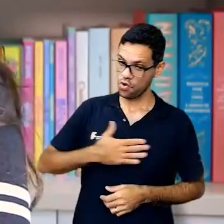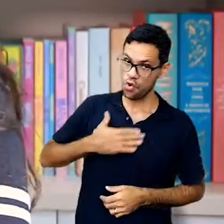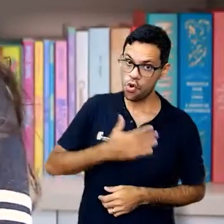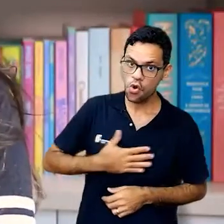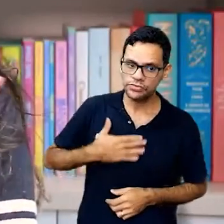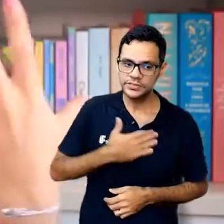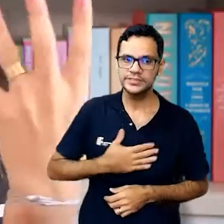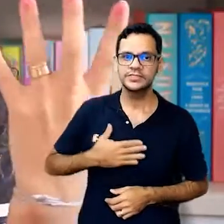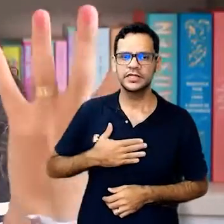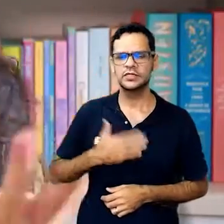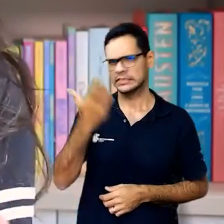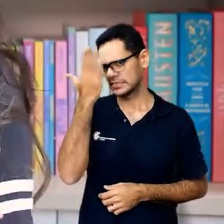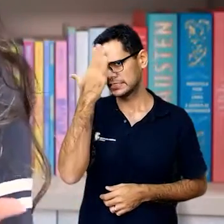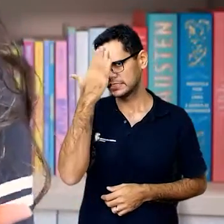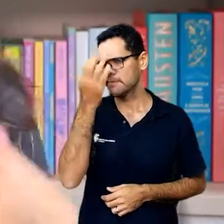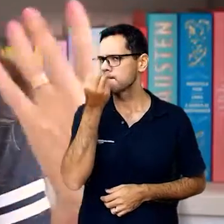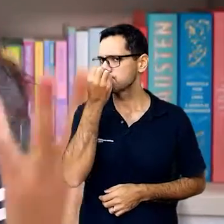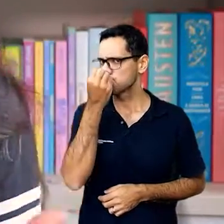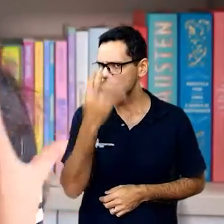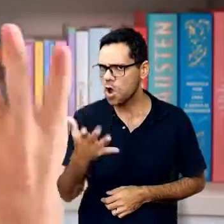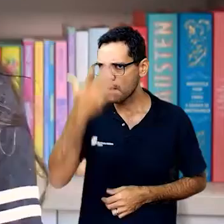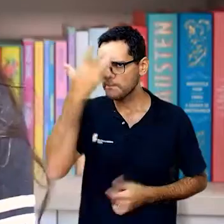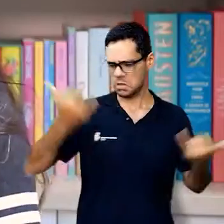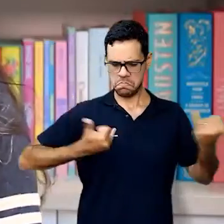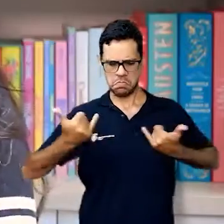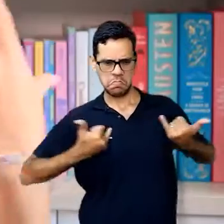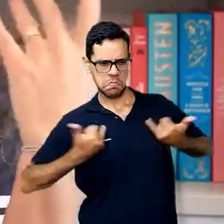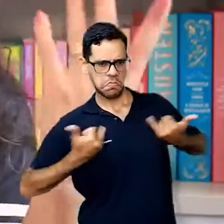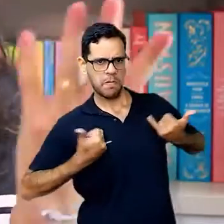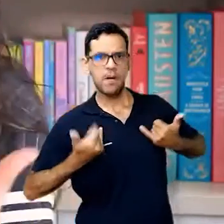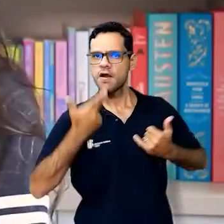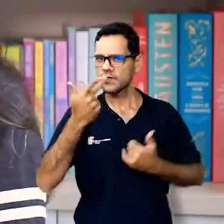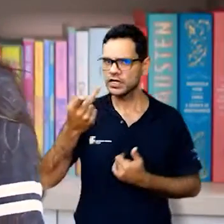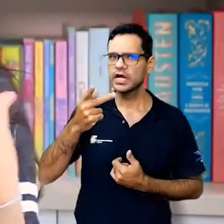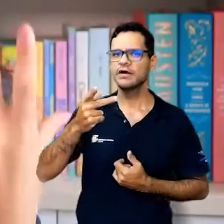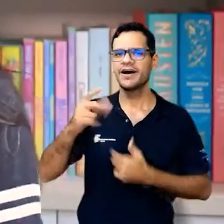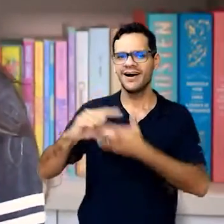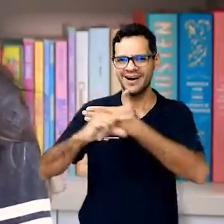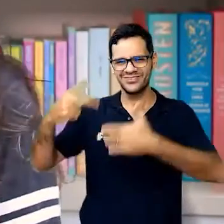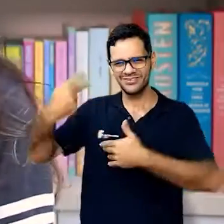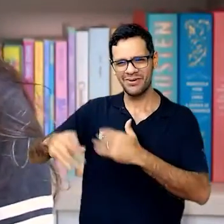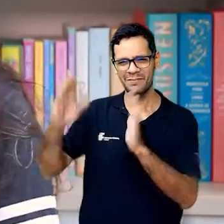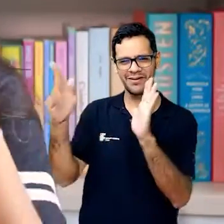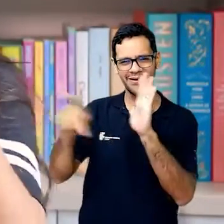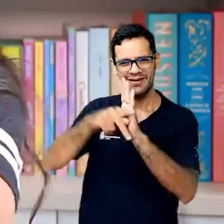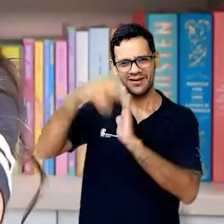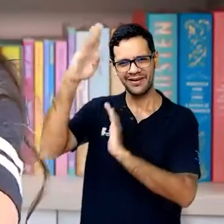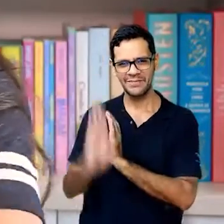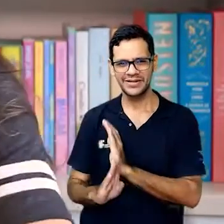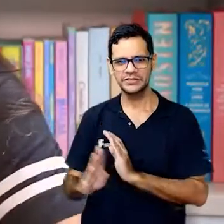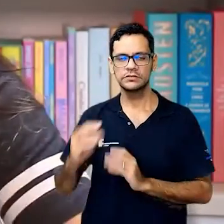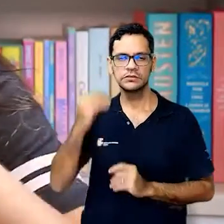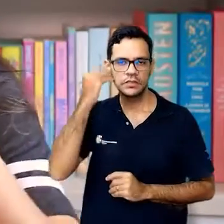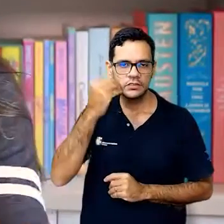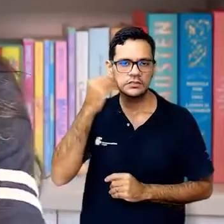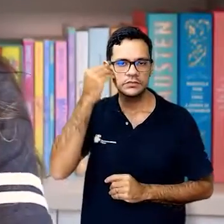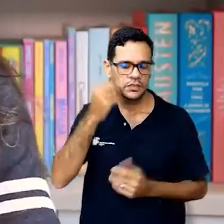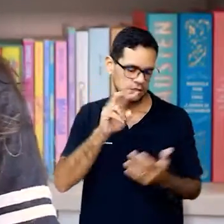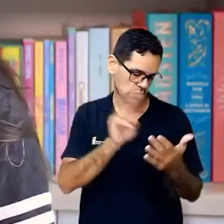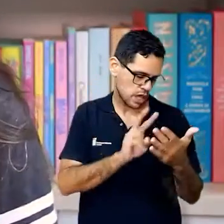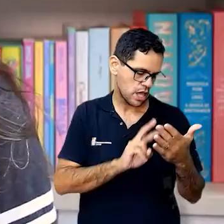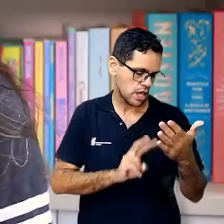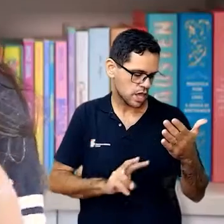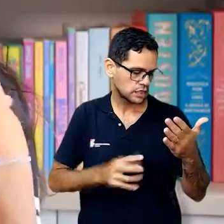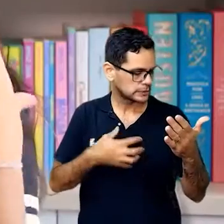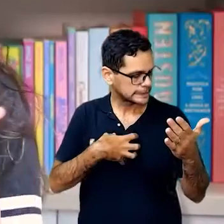autor que me conquistou e que eu não esperava tanto, assim. Eu já sabia que era muito bom pelo que as pessoas falavam, né, me indicavam, mas só vivendo a experiência de